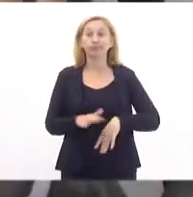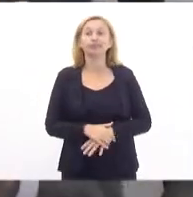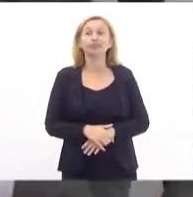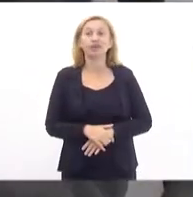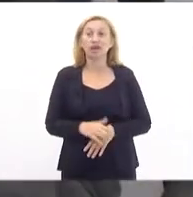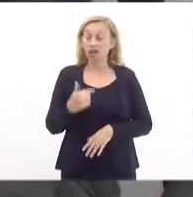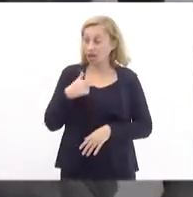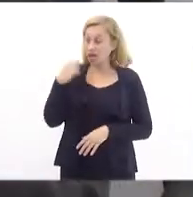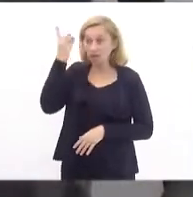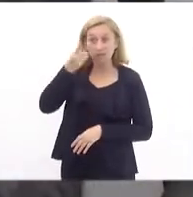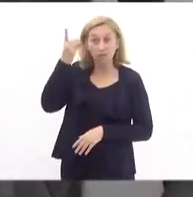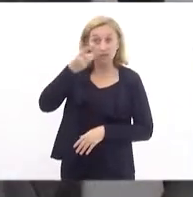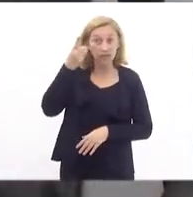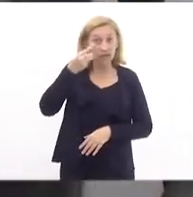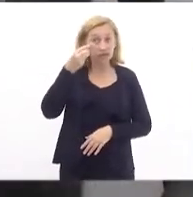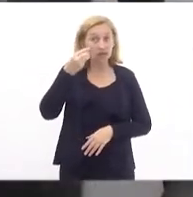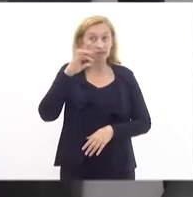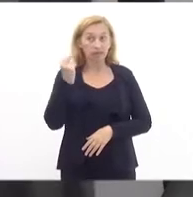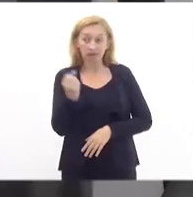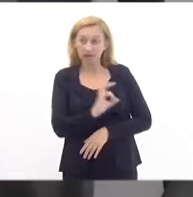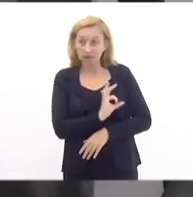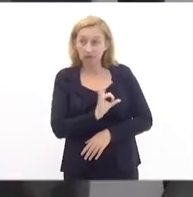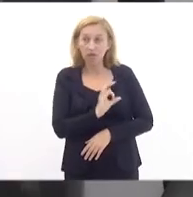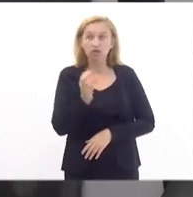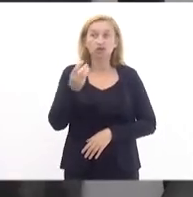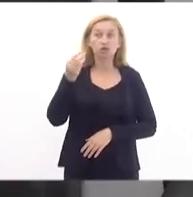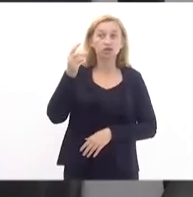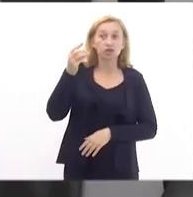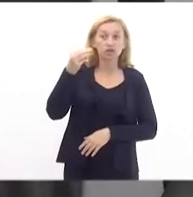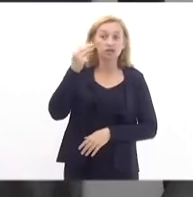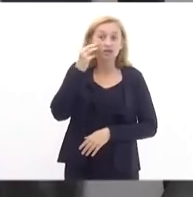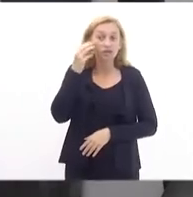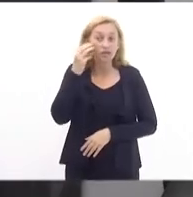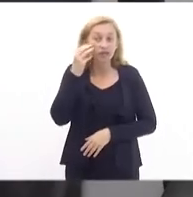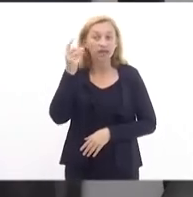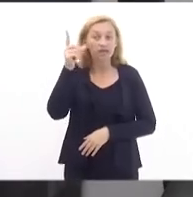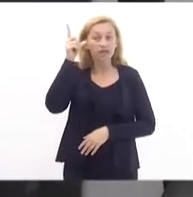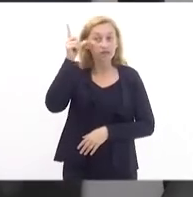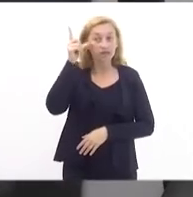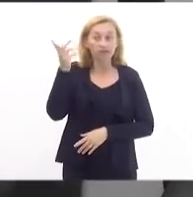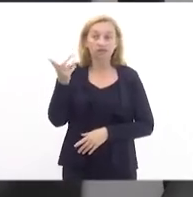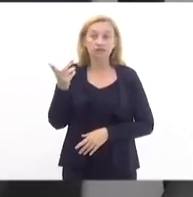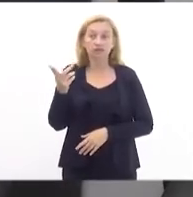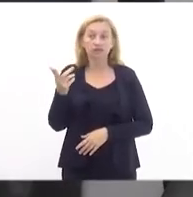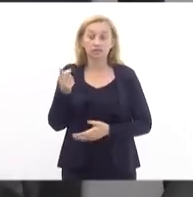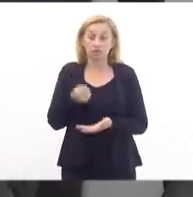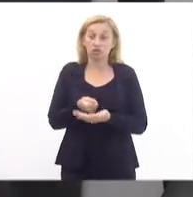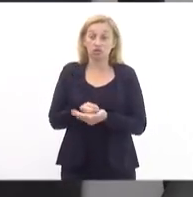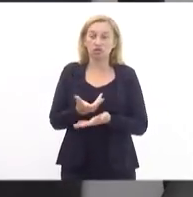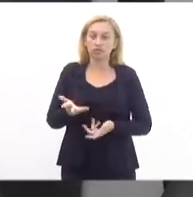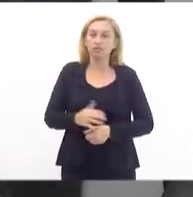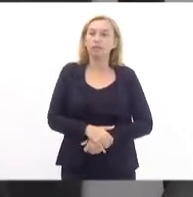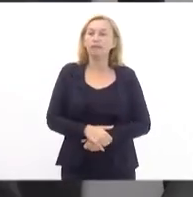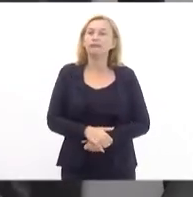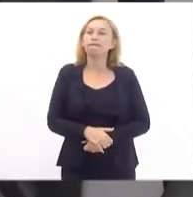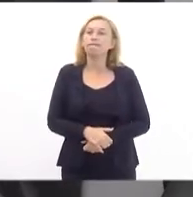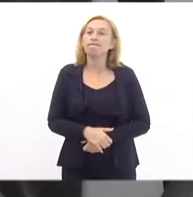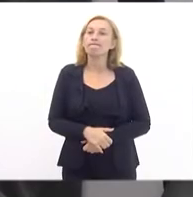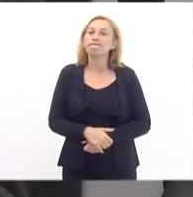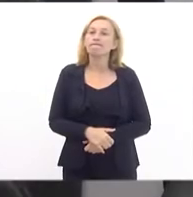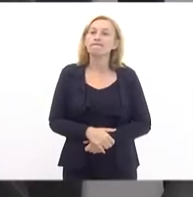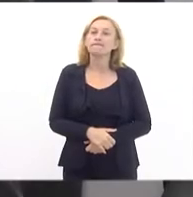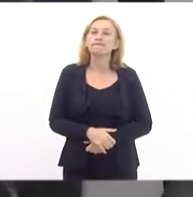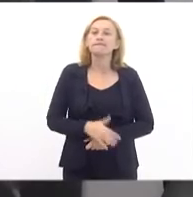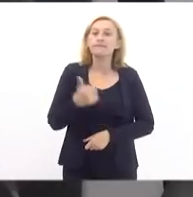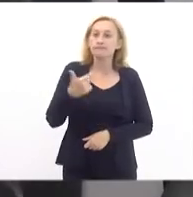Eu, deputada Marta Rocha Valdeque, nós somos mais rígidos, mais rígidos. Bom, e tem uma